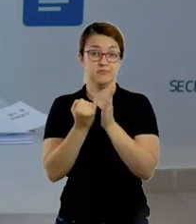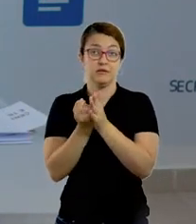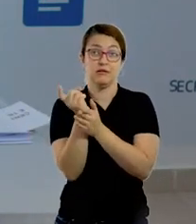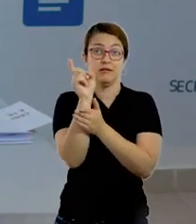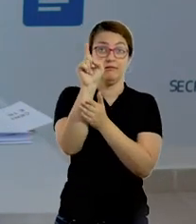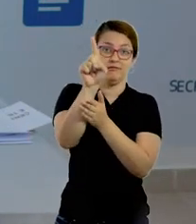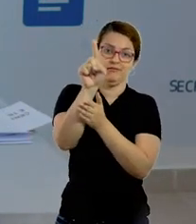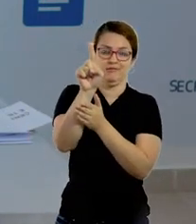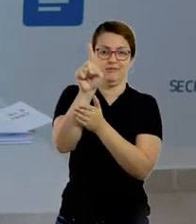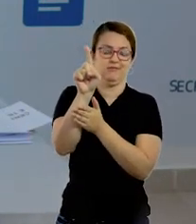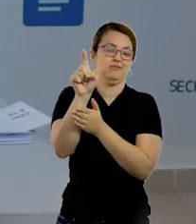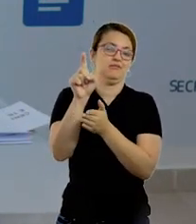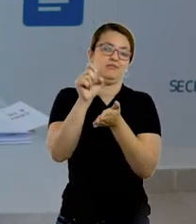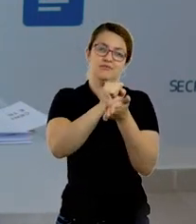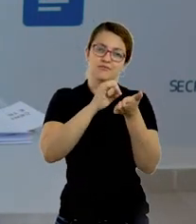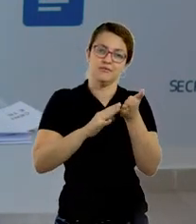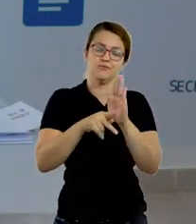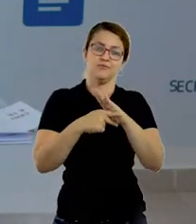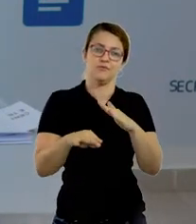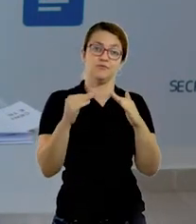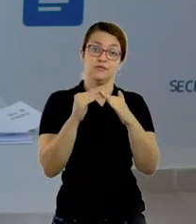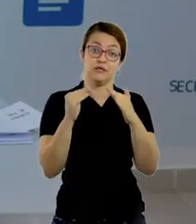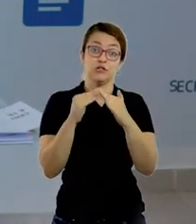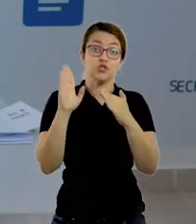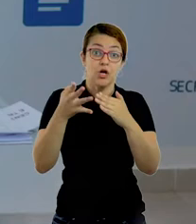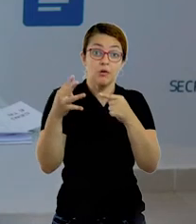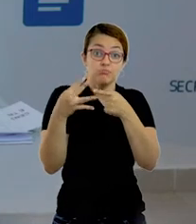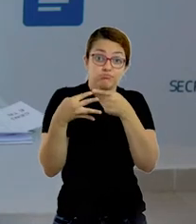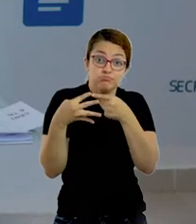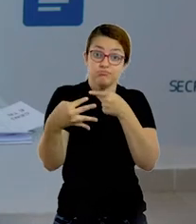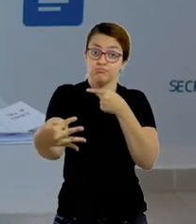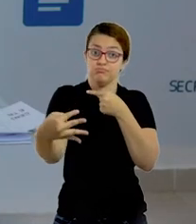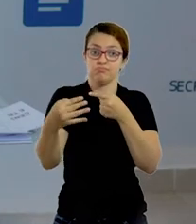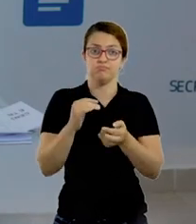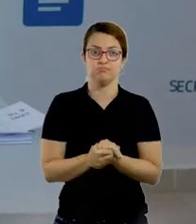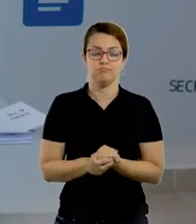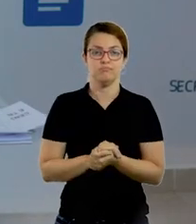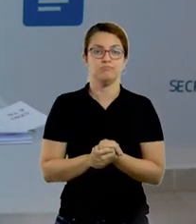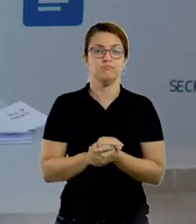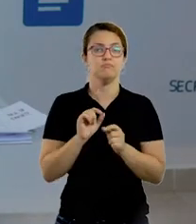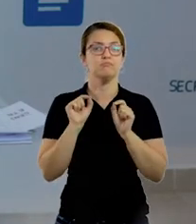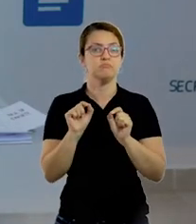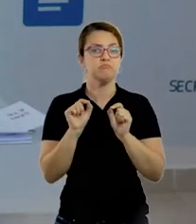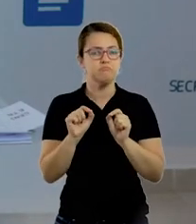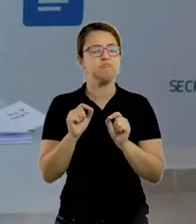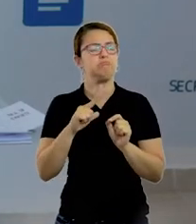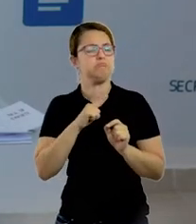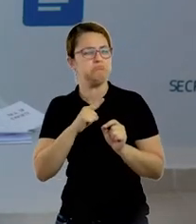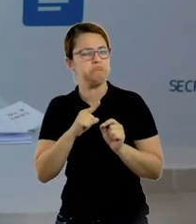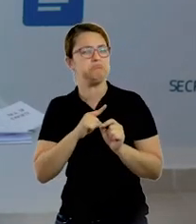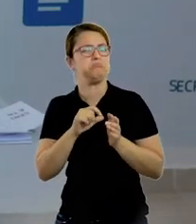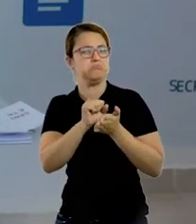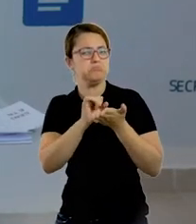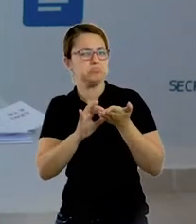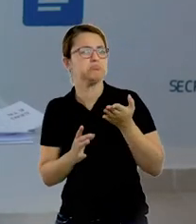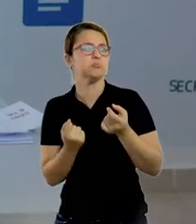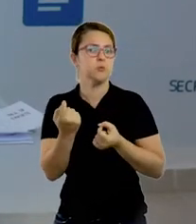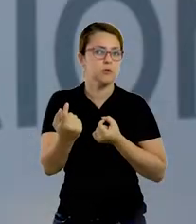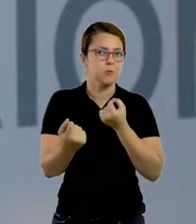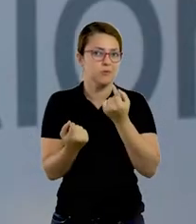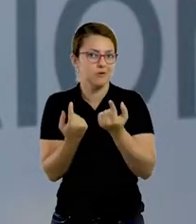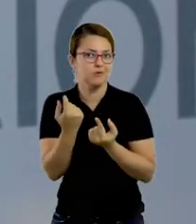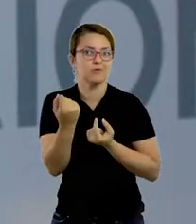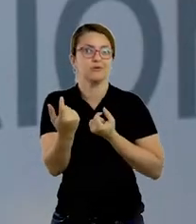Casa. Galerinha, nós estamos na quarta semana. No nosso quadro semanal aí, nós temos algumas atividades para